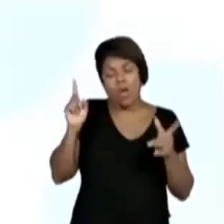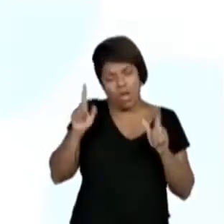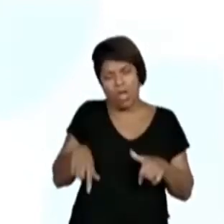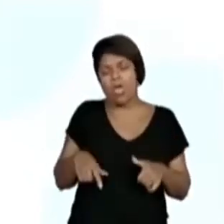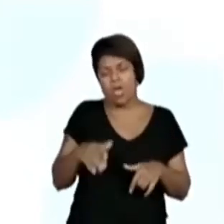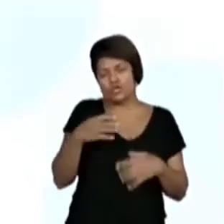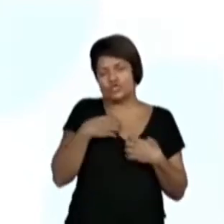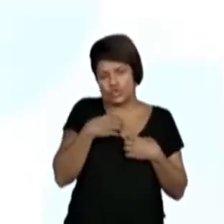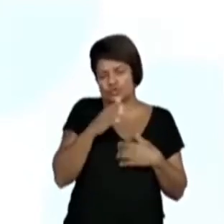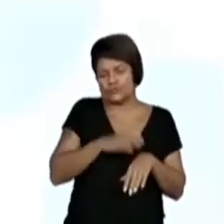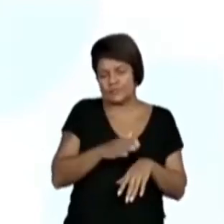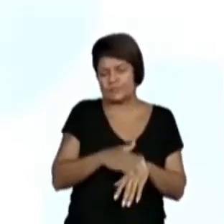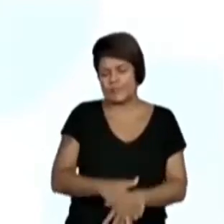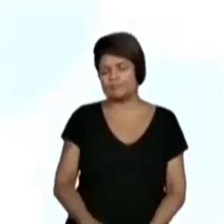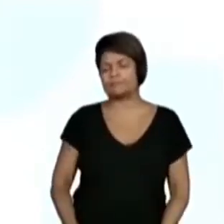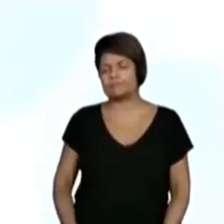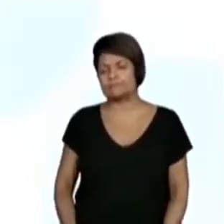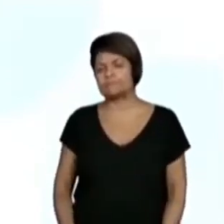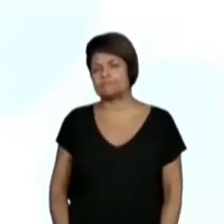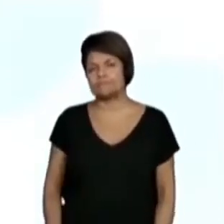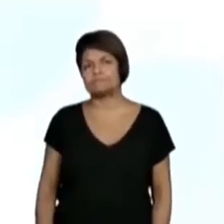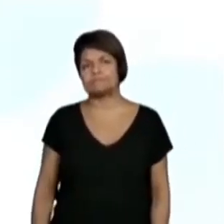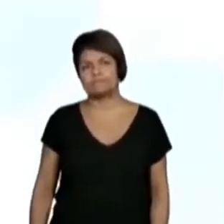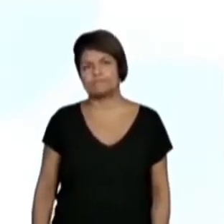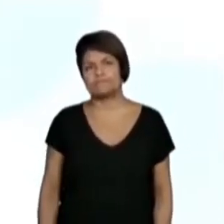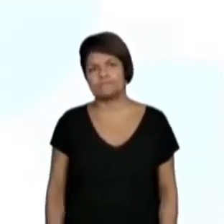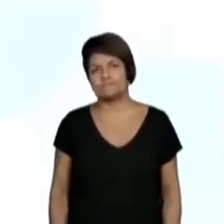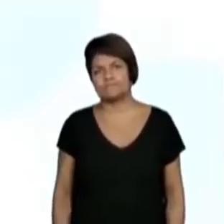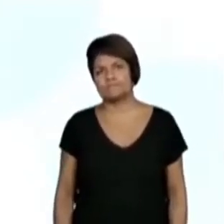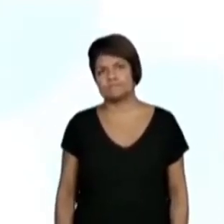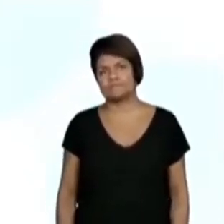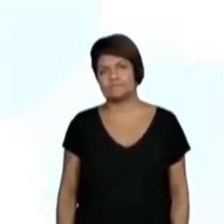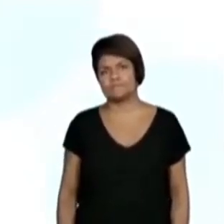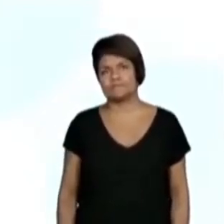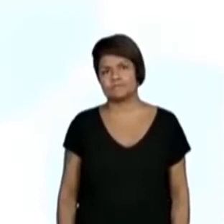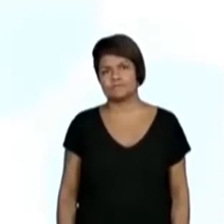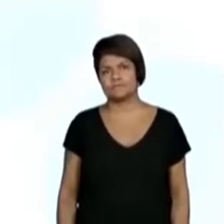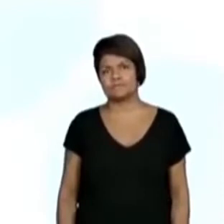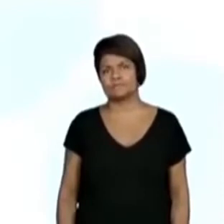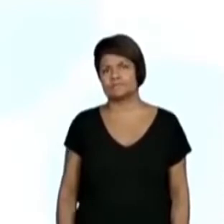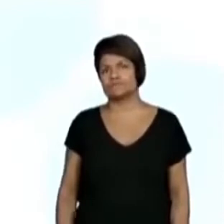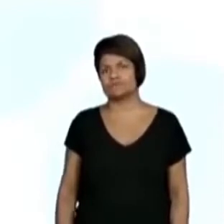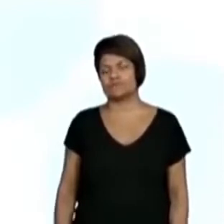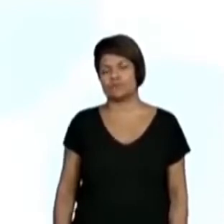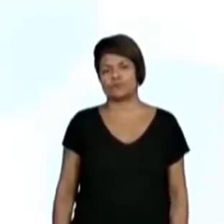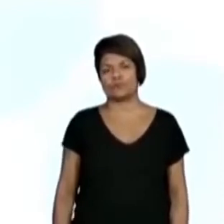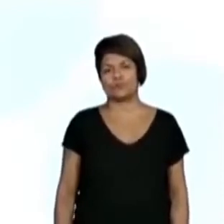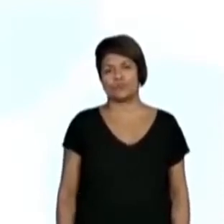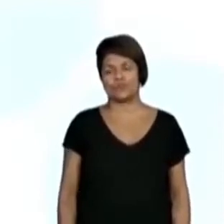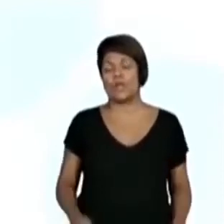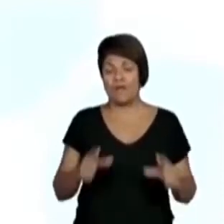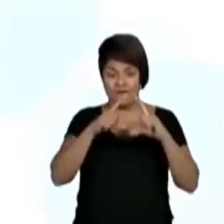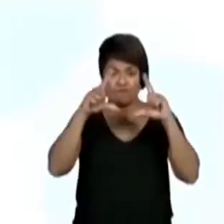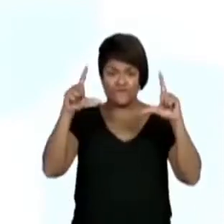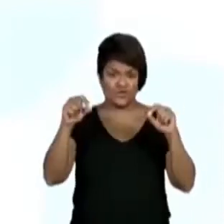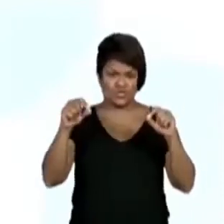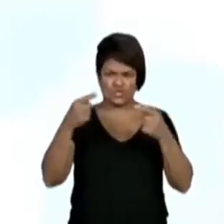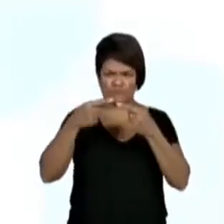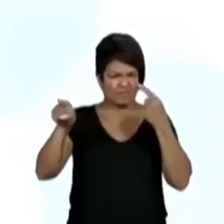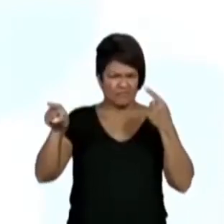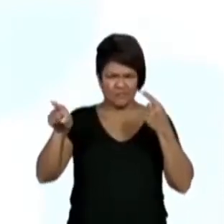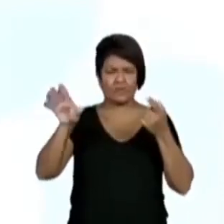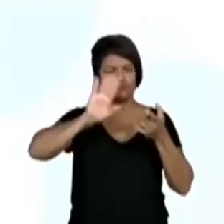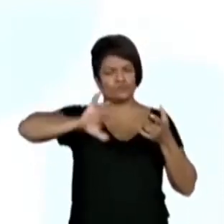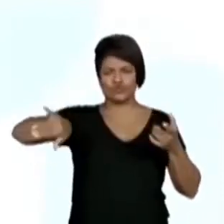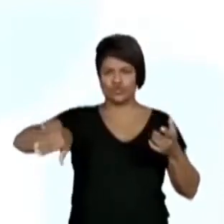eu vou ler apenas o modo de fazer. Estou me livrando das fichinhas que não vão me ajudar a explicar o modo